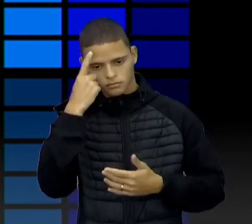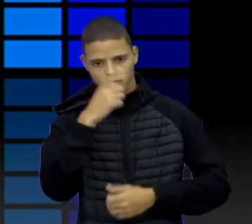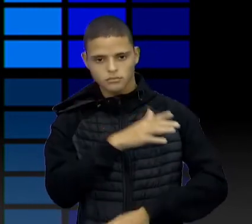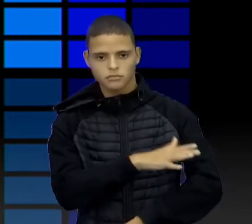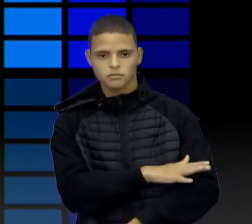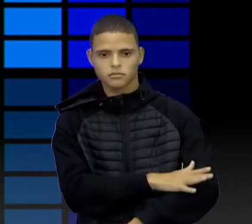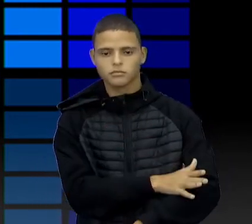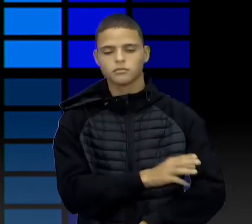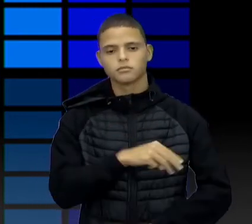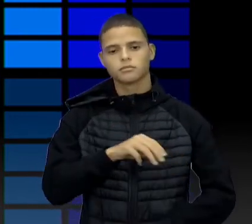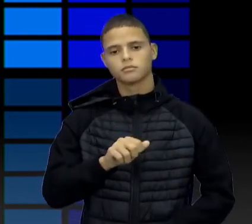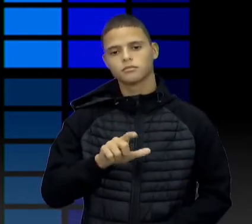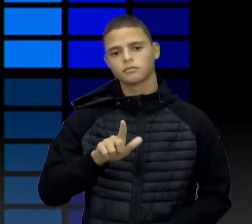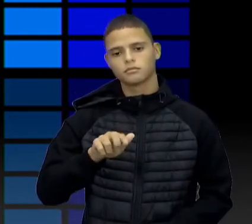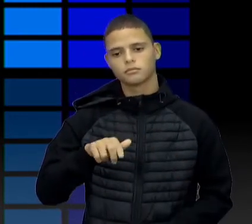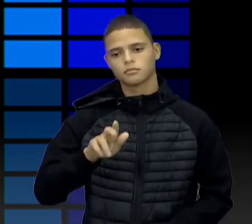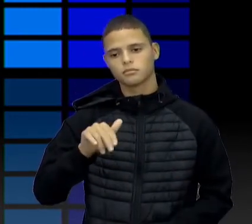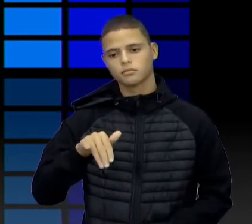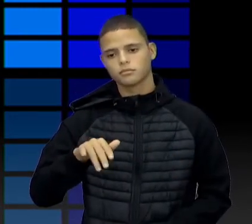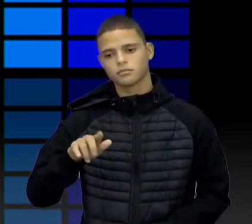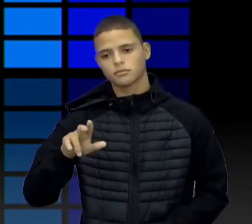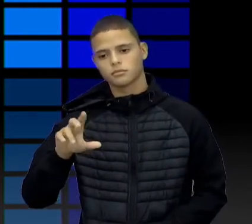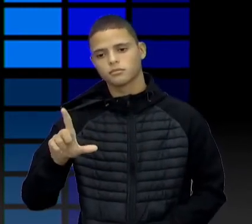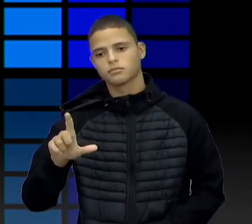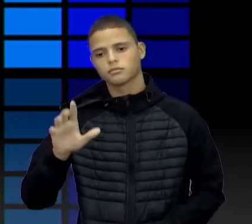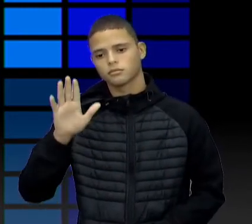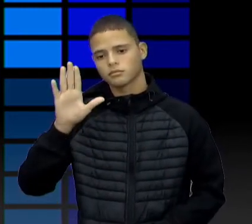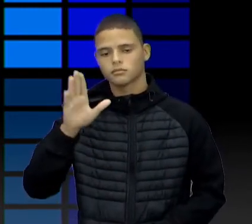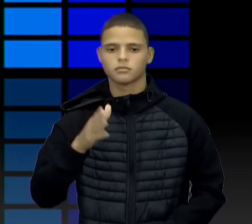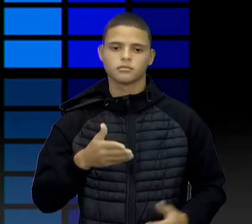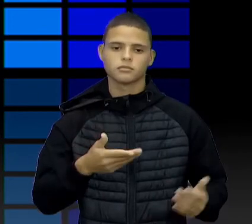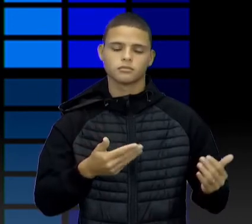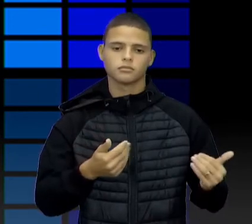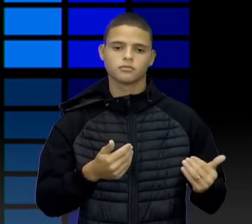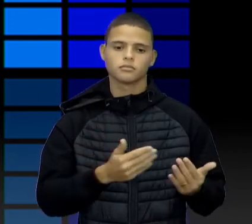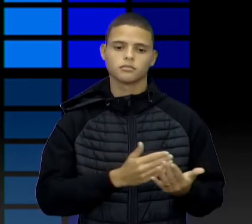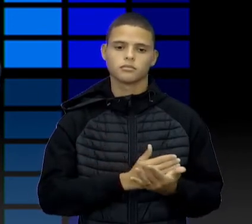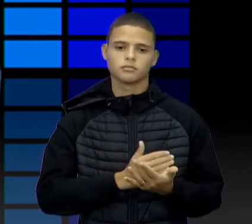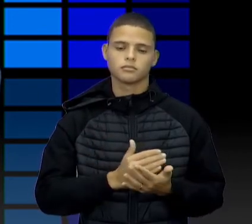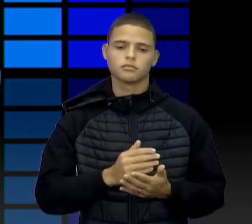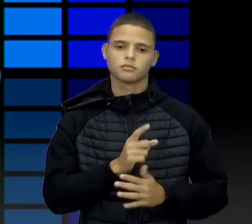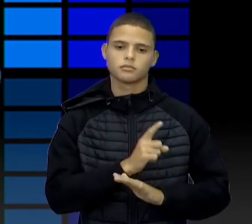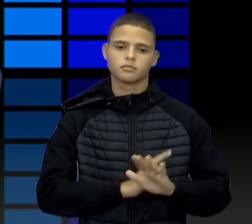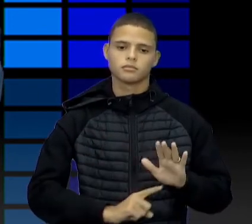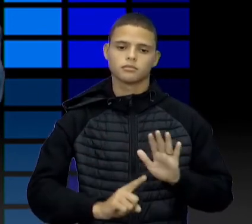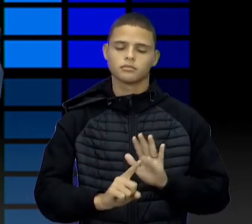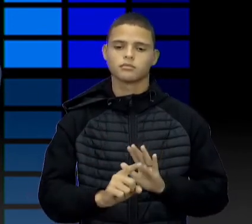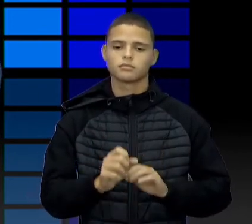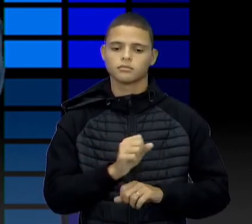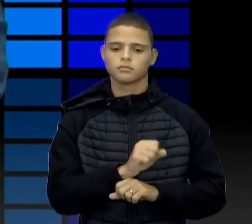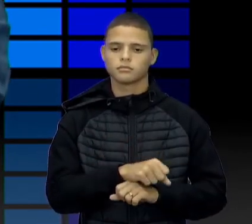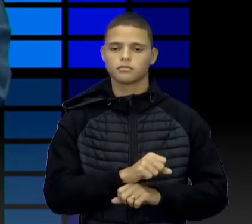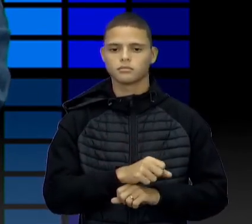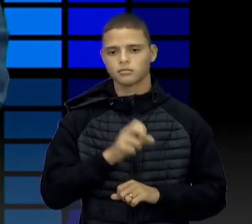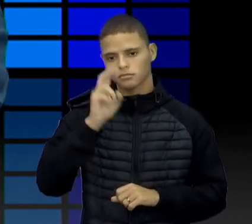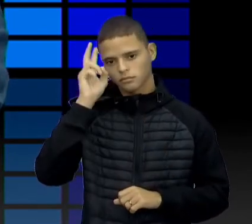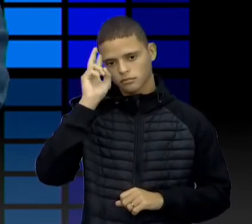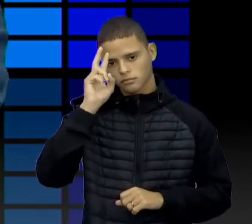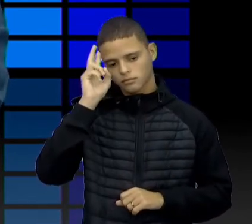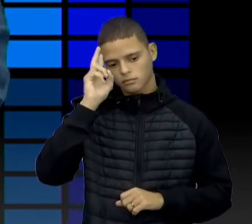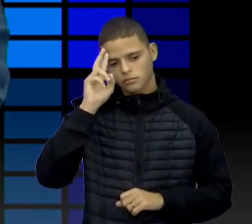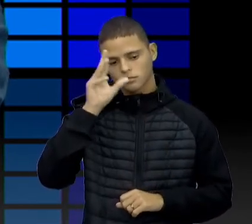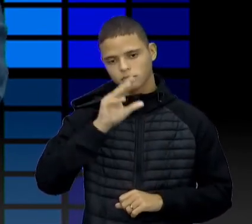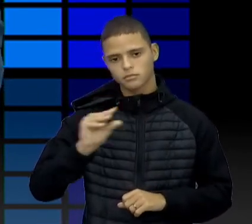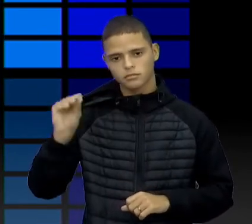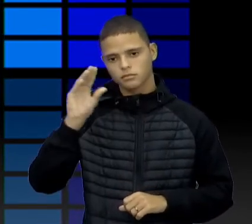algo marginal, mas colocando esses jovens como os autores realmente das suas histórias. Essa narrativa, né, no